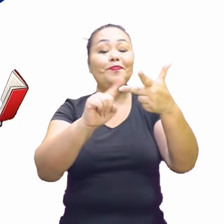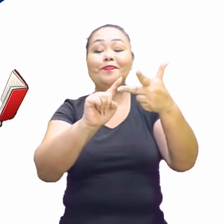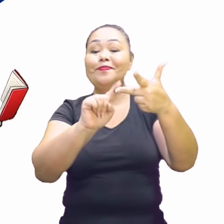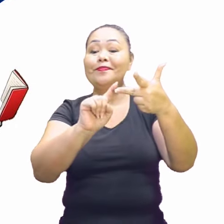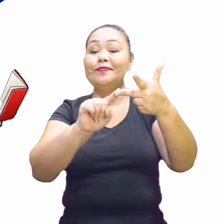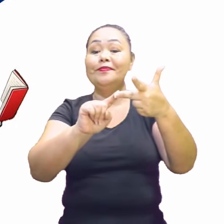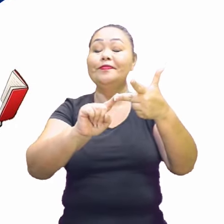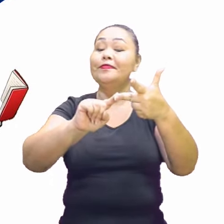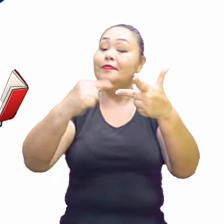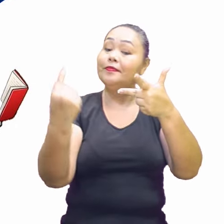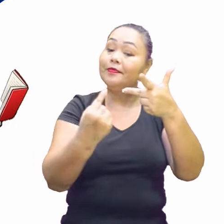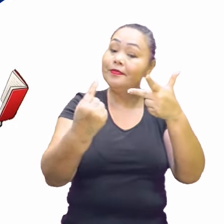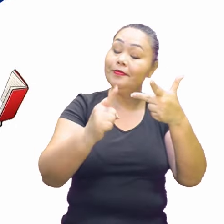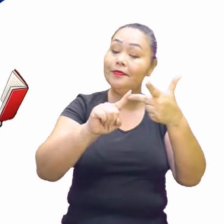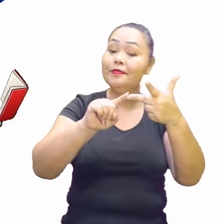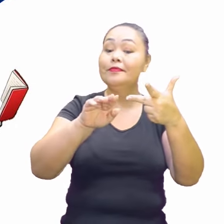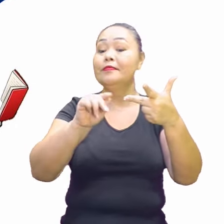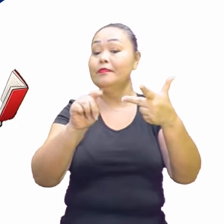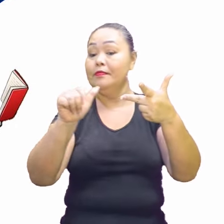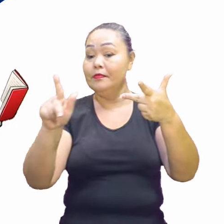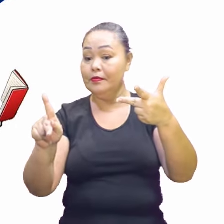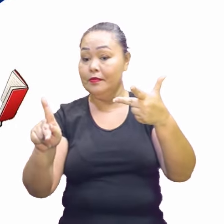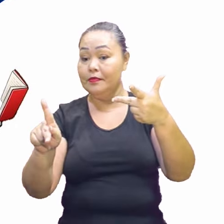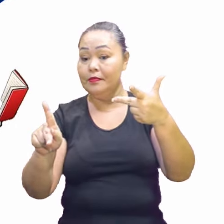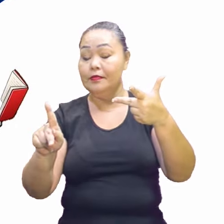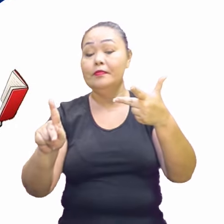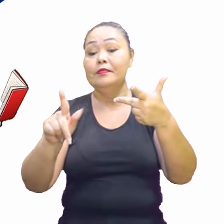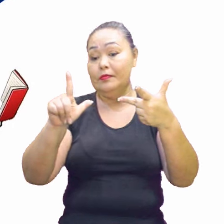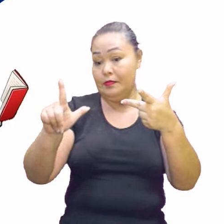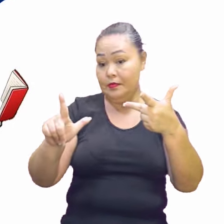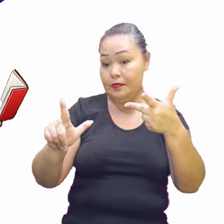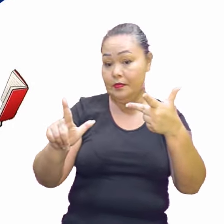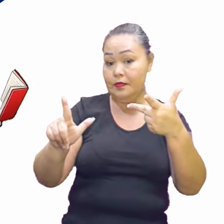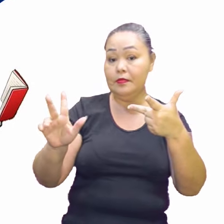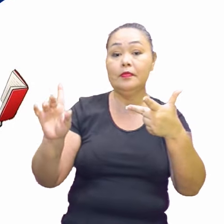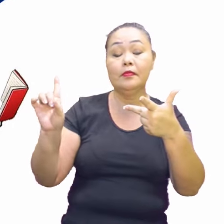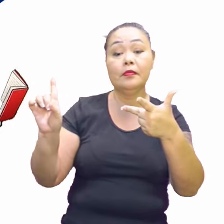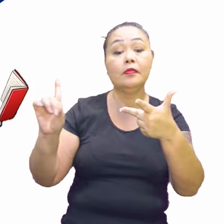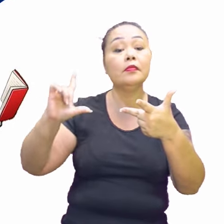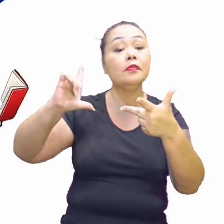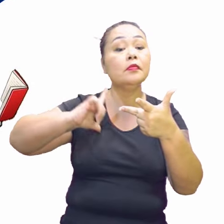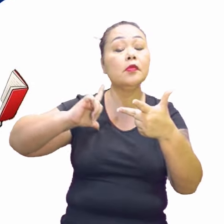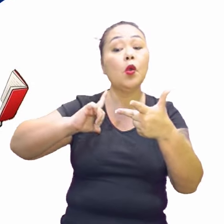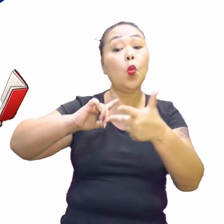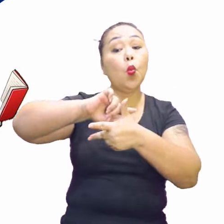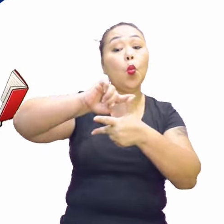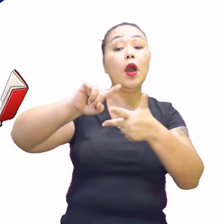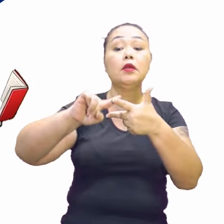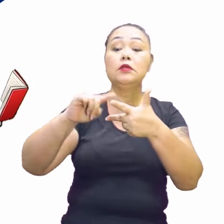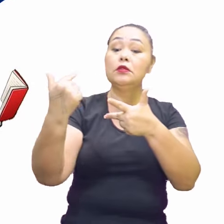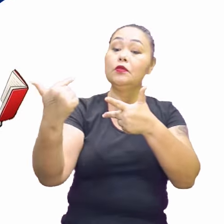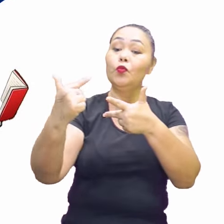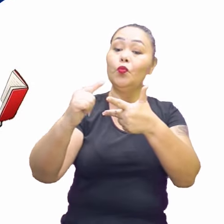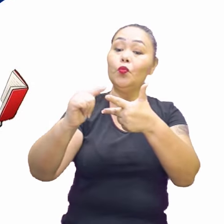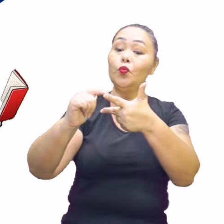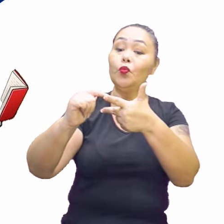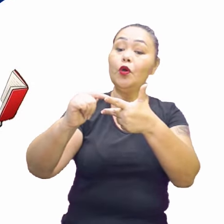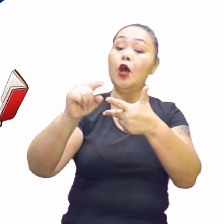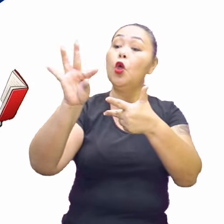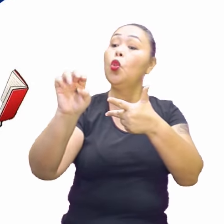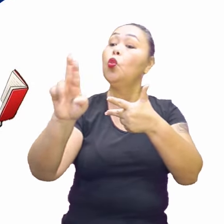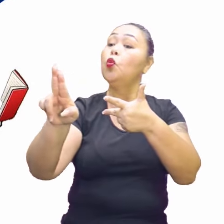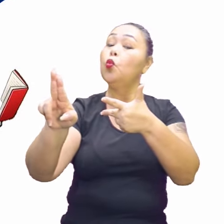pessoa, tanto do singular quanto no plural. Agora eu tenho aqui a segunda pessoa, ó.